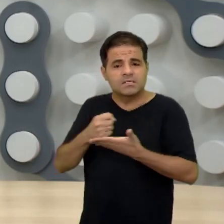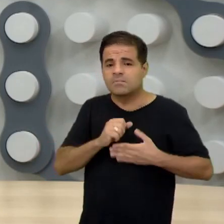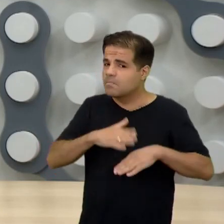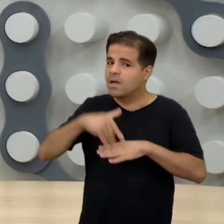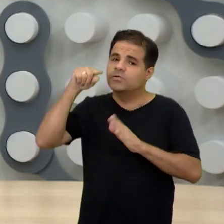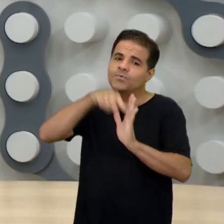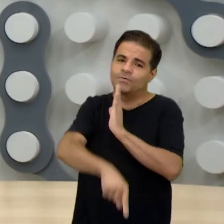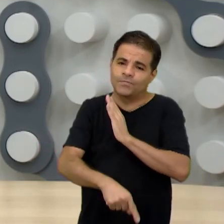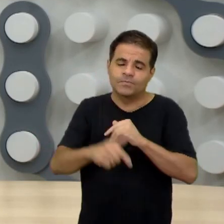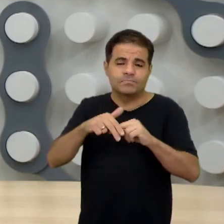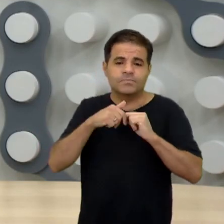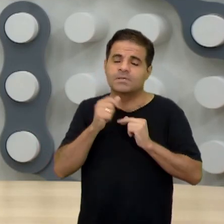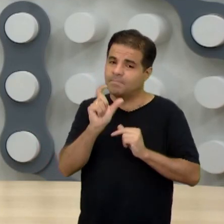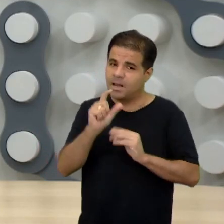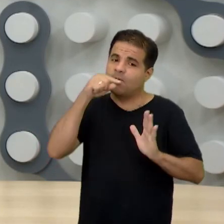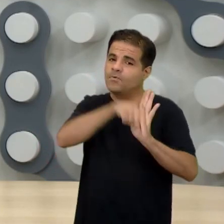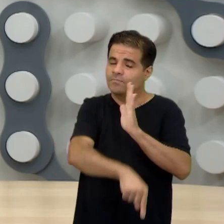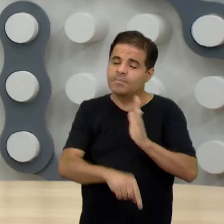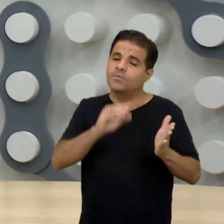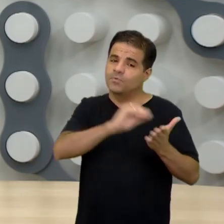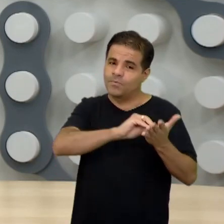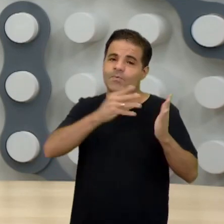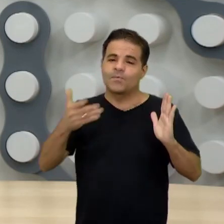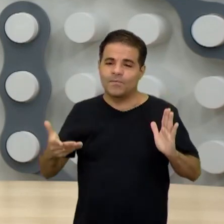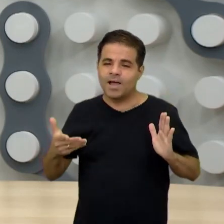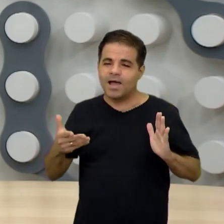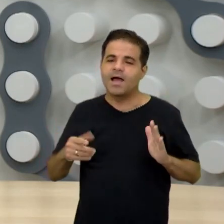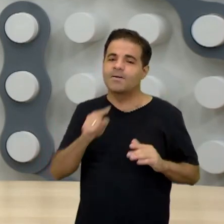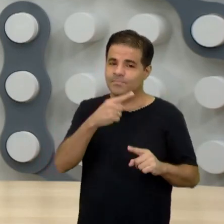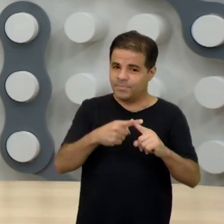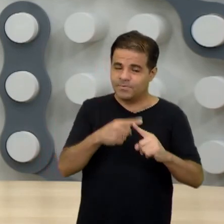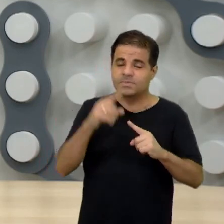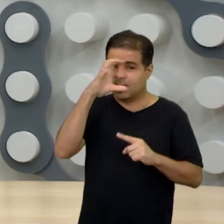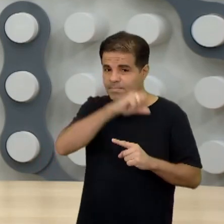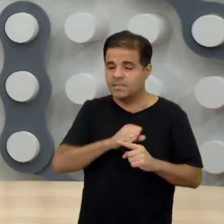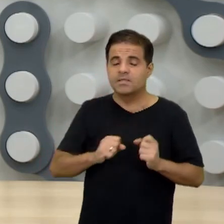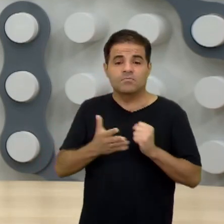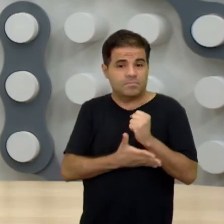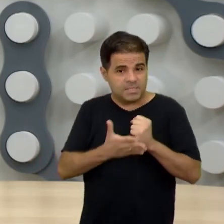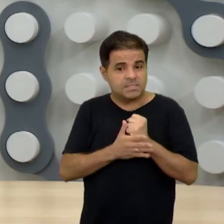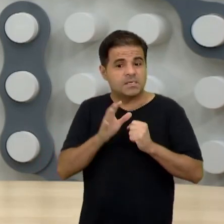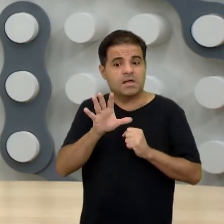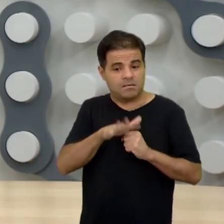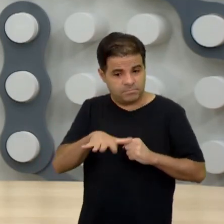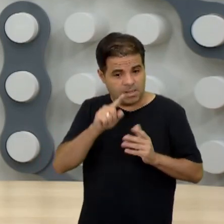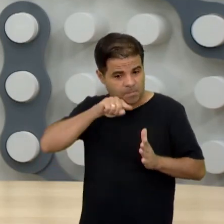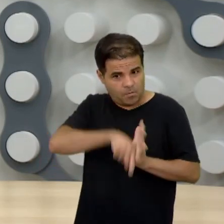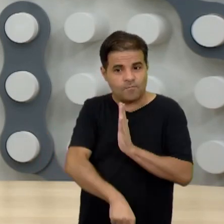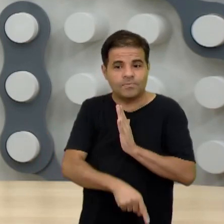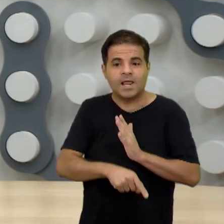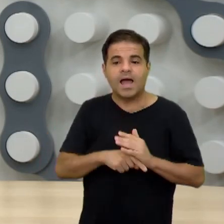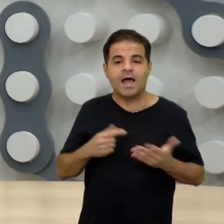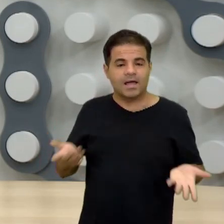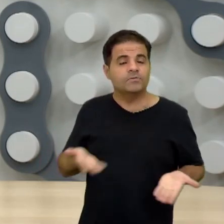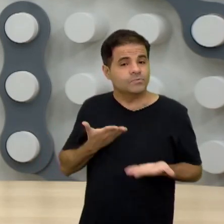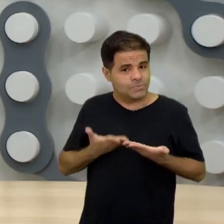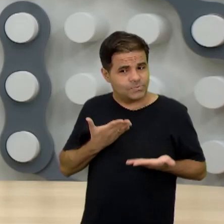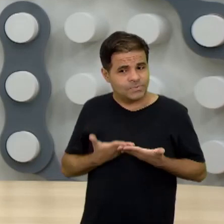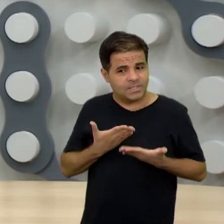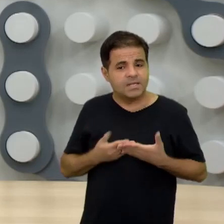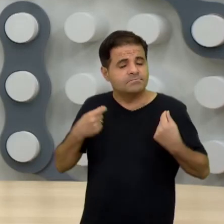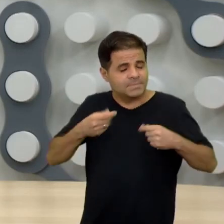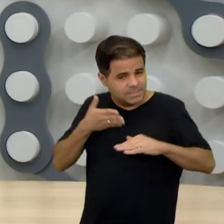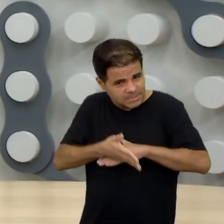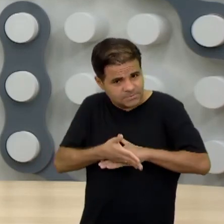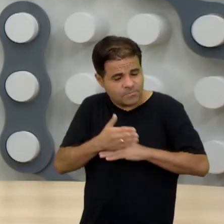profunda. Por isso a palavra aprofundamento curricular, né? O que você aprendeu na formação geral básica agora será aprofundado. Então, o estudante precisa se